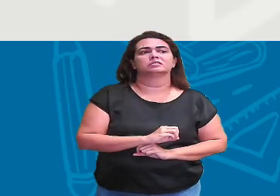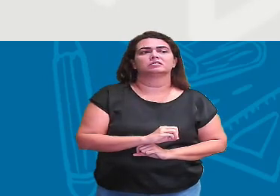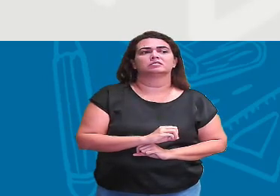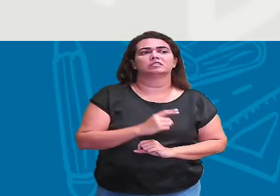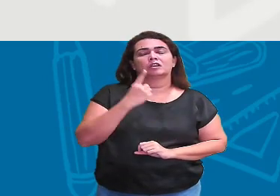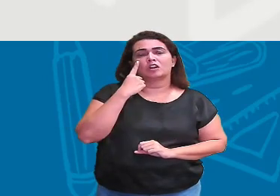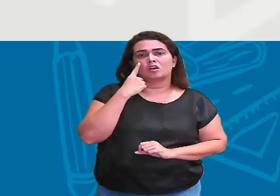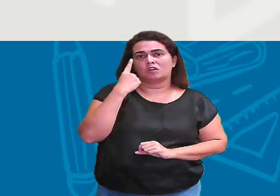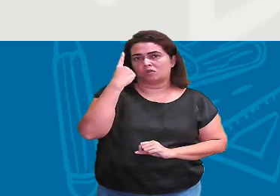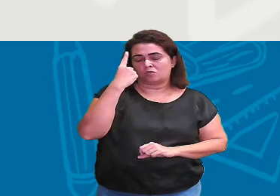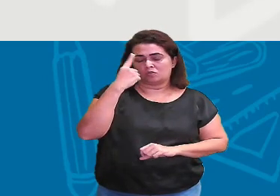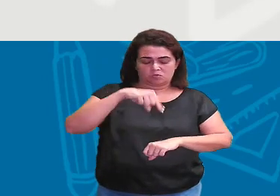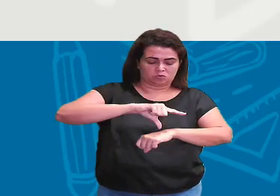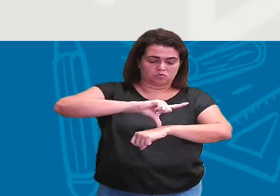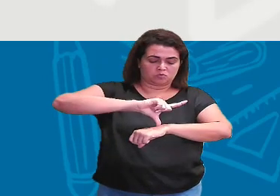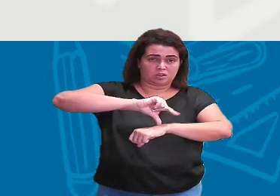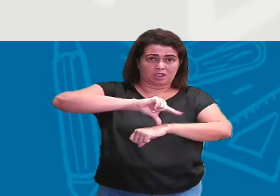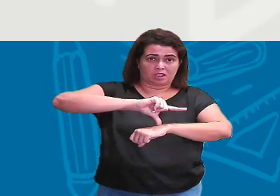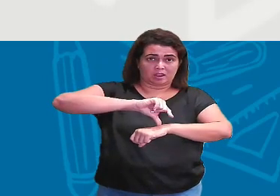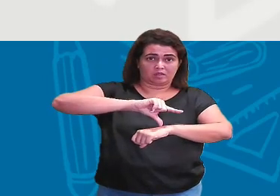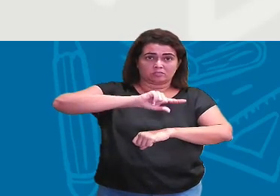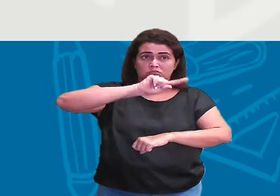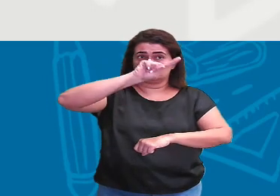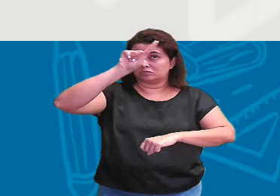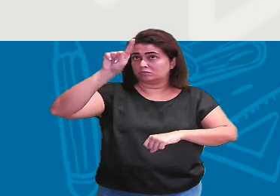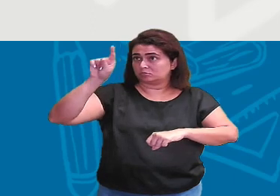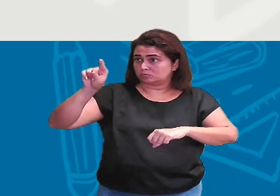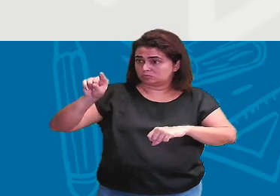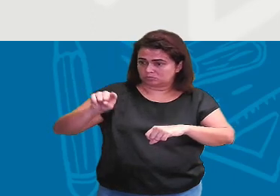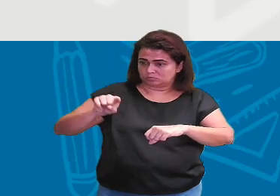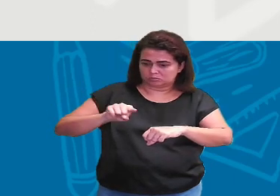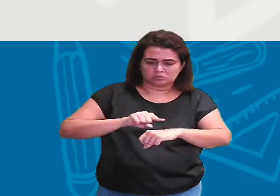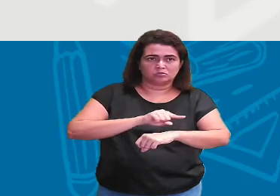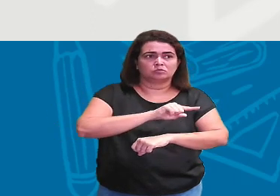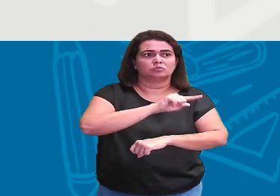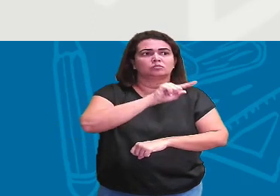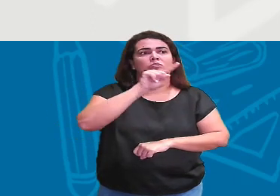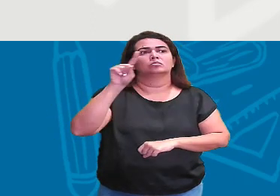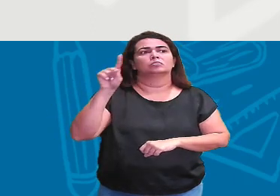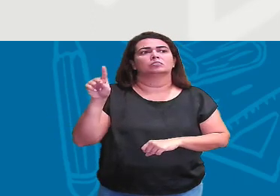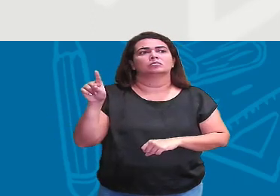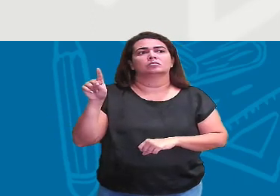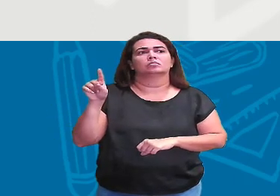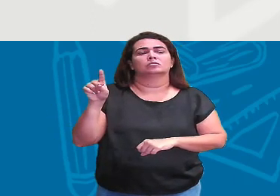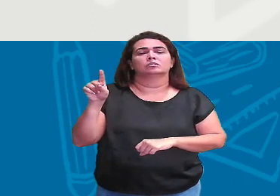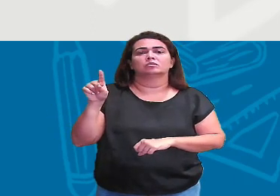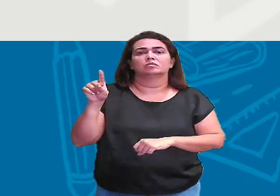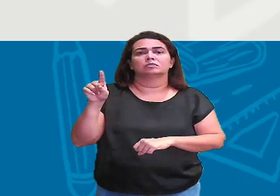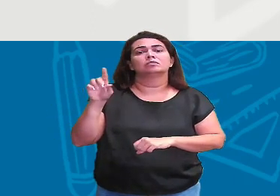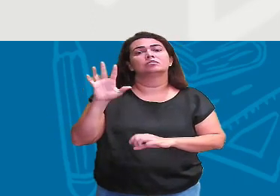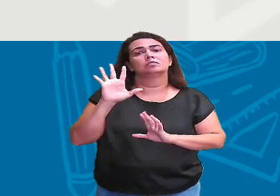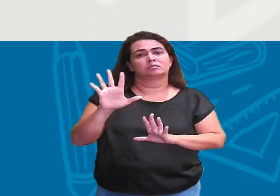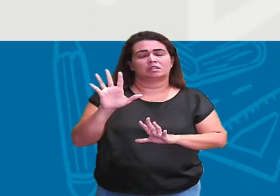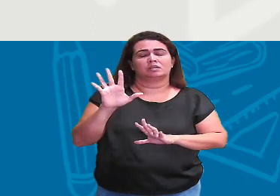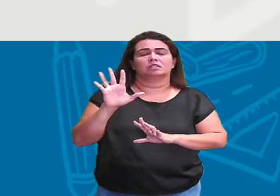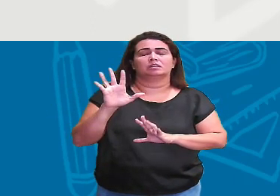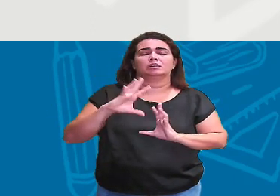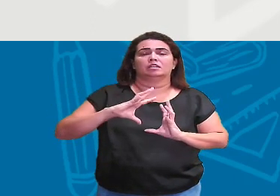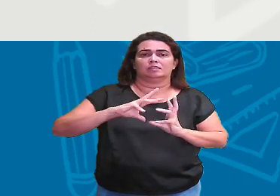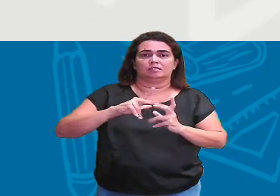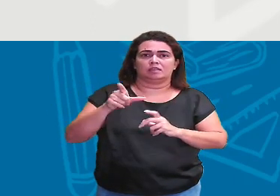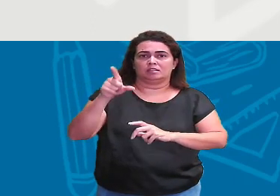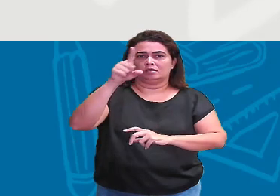o relógio, o ponteiro dos relógios, o deslocamento horário, a Terra gira num movimento anti-horário, né? Então,